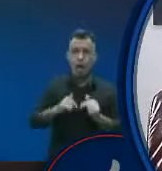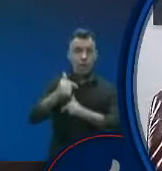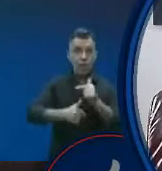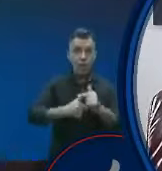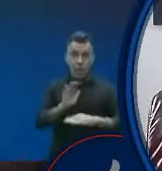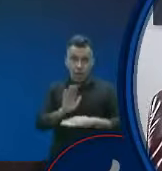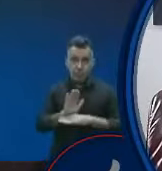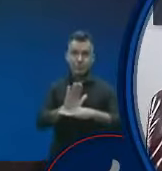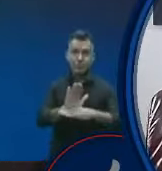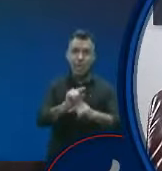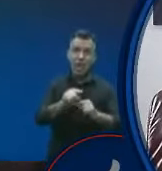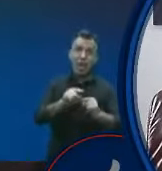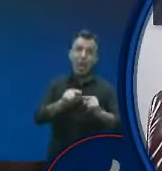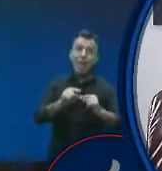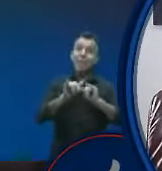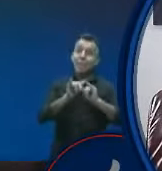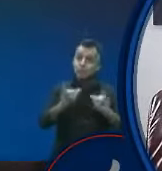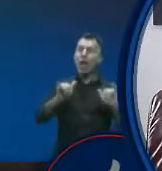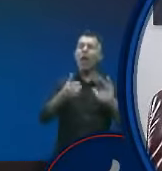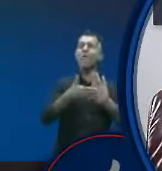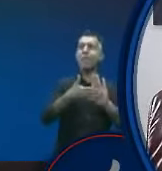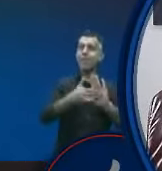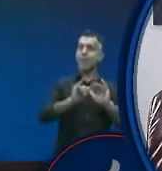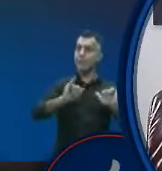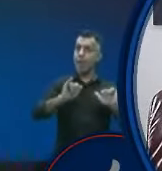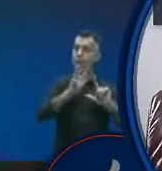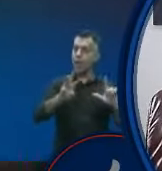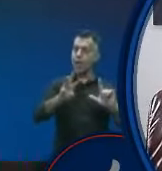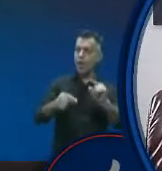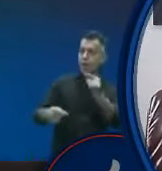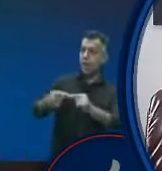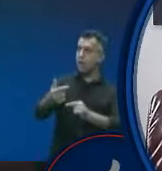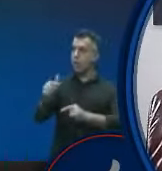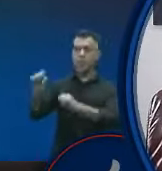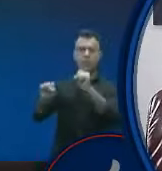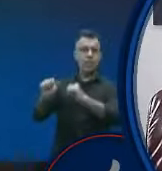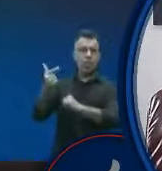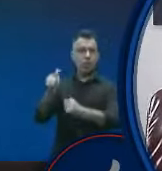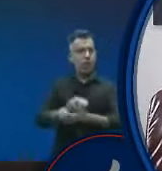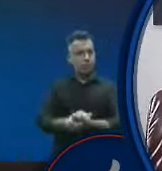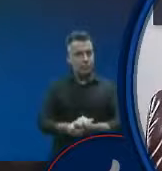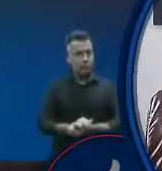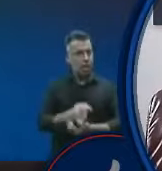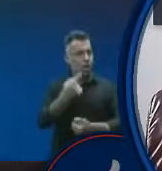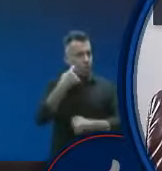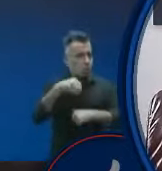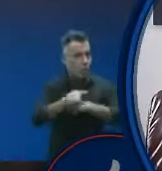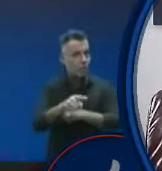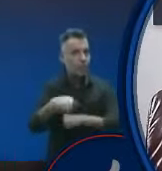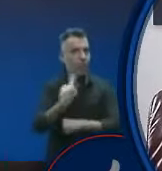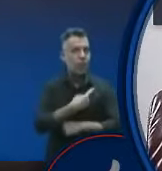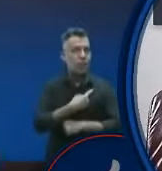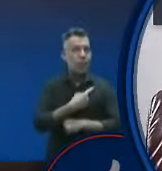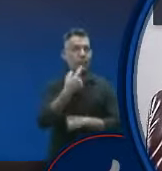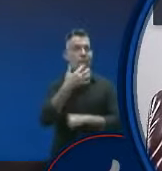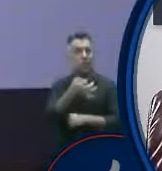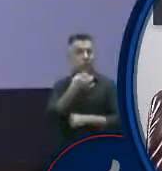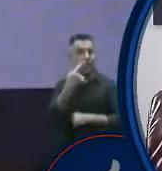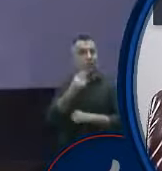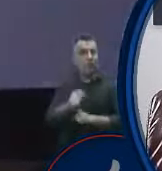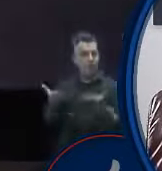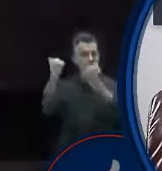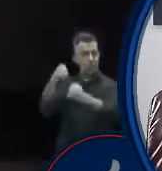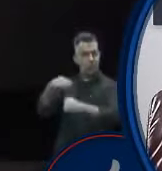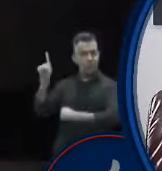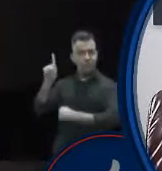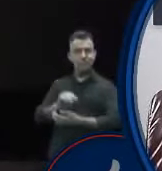Trabalhar a favor disso, do marketplace, nos dá uma vantagem competitiva que ninguém tem. Deixa eu compartilhar a nossa visão sobre isso.